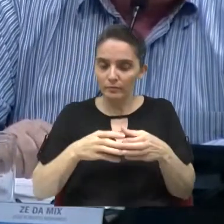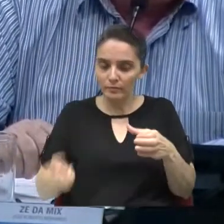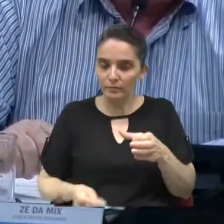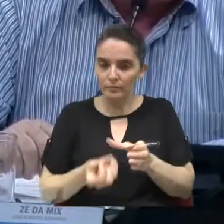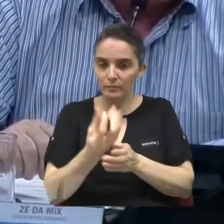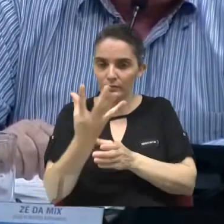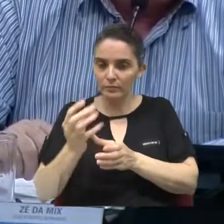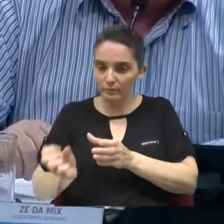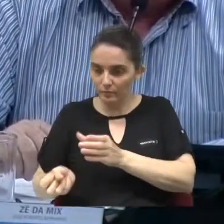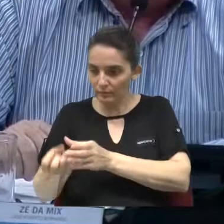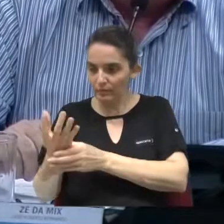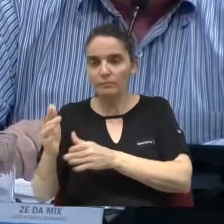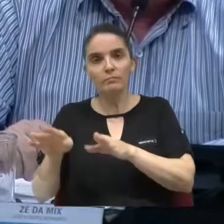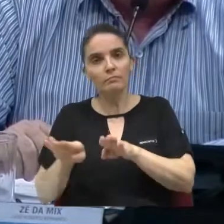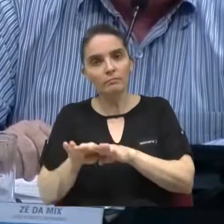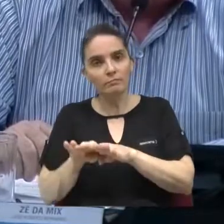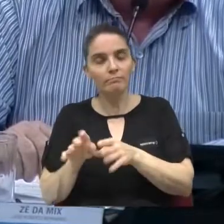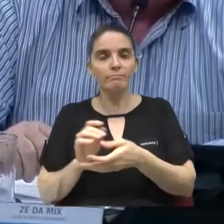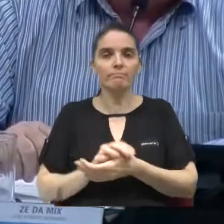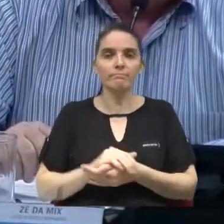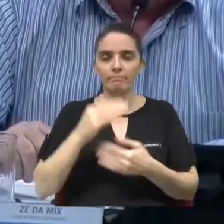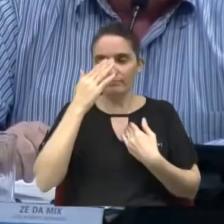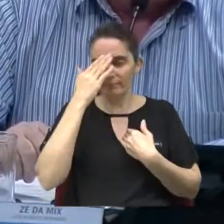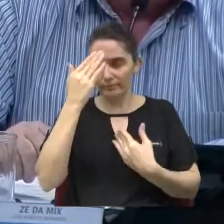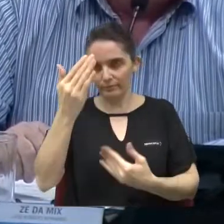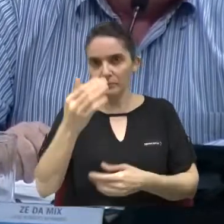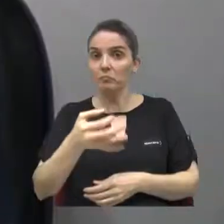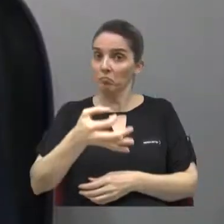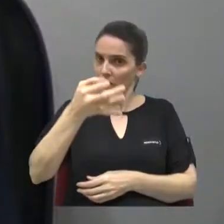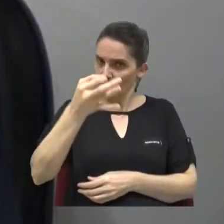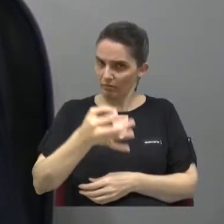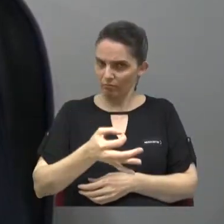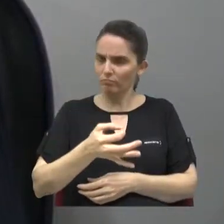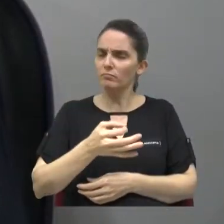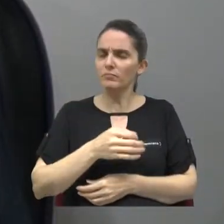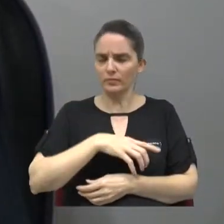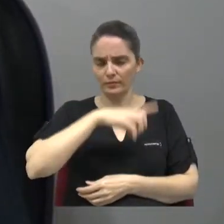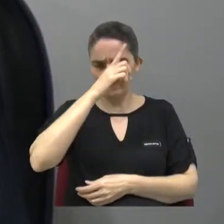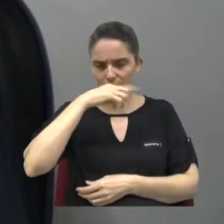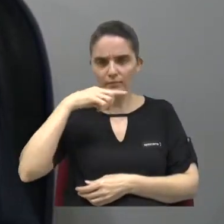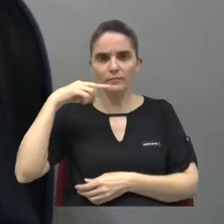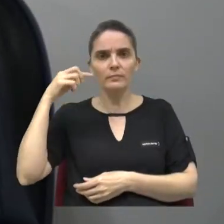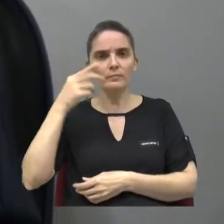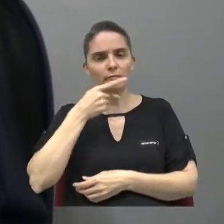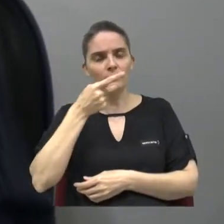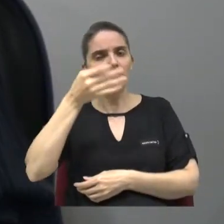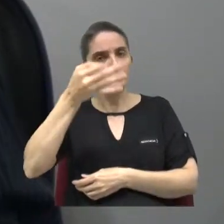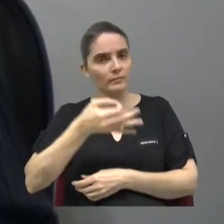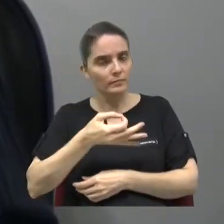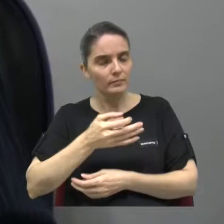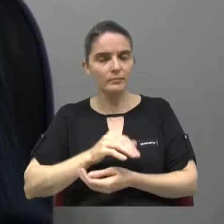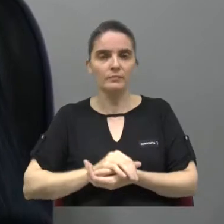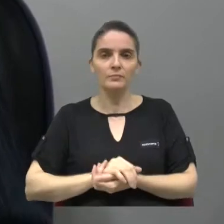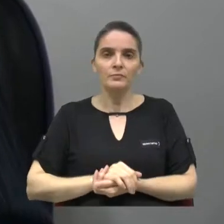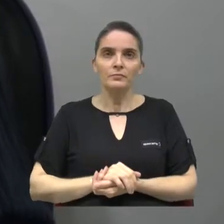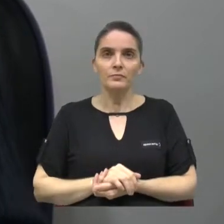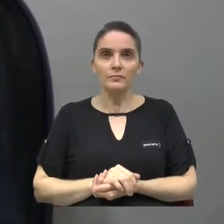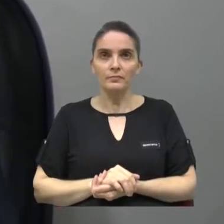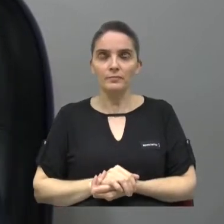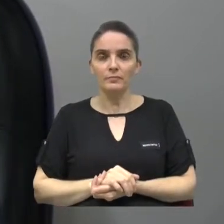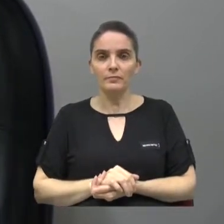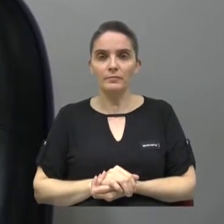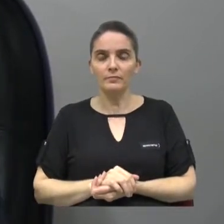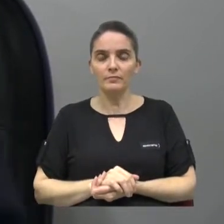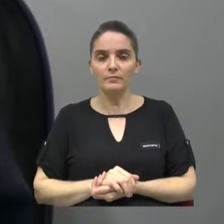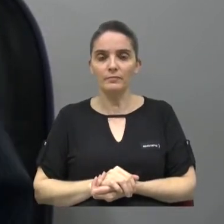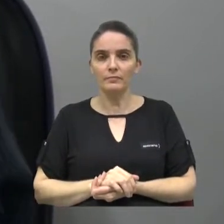terão que ser desdobradas. Muito obrigada. Com certeza. A vereadora, a doutora Mayra, falou com muita propriedade. E a